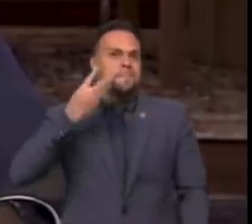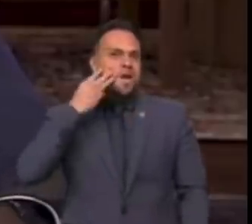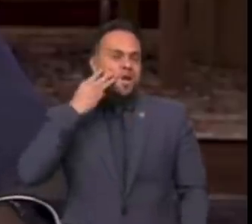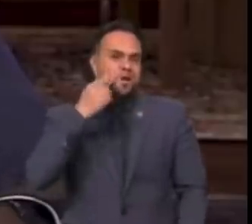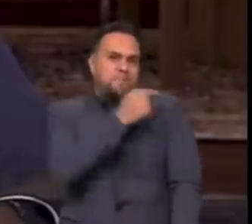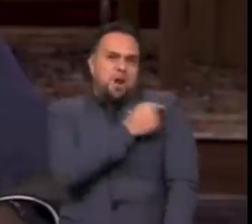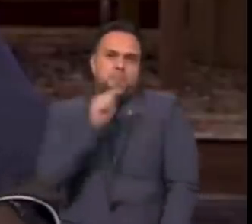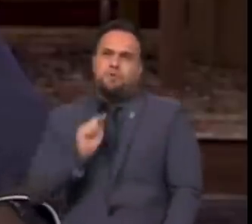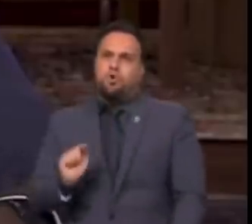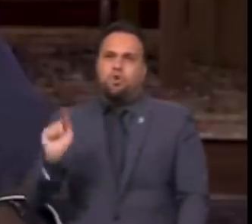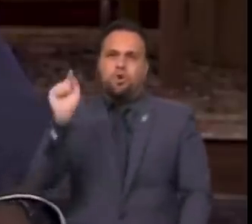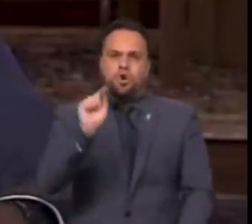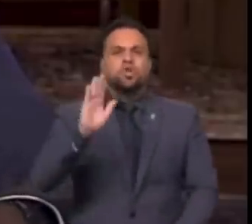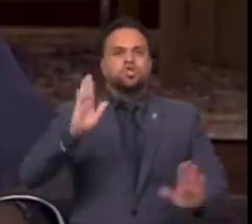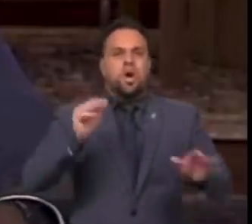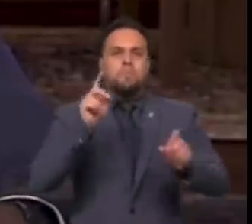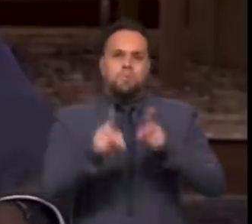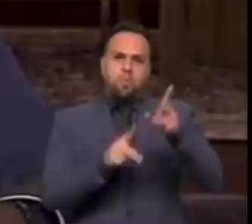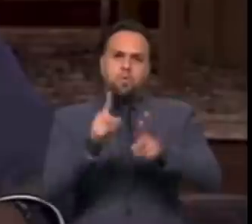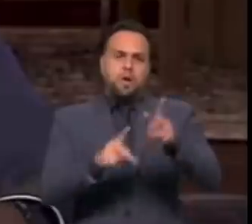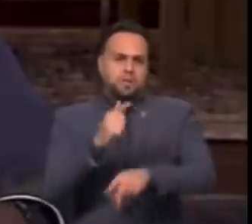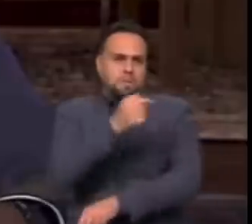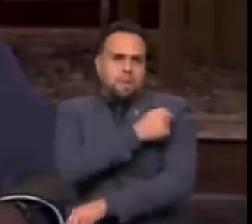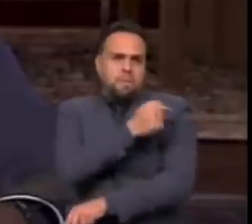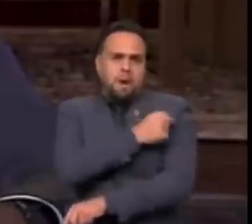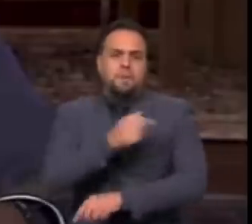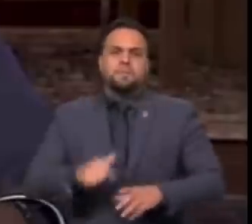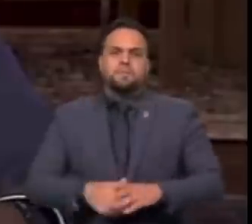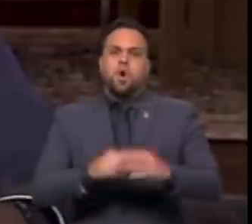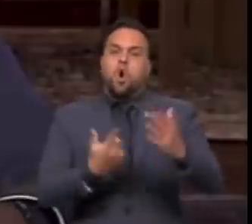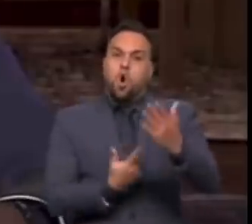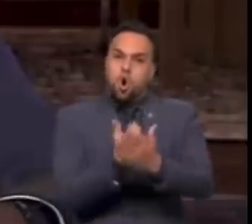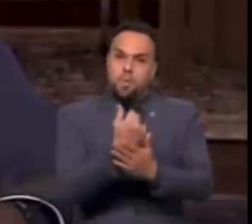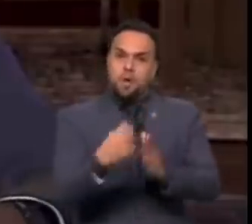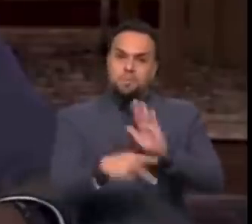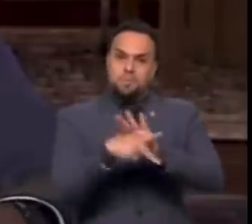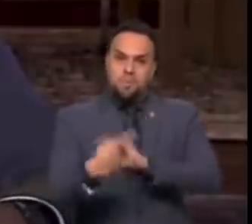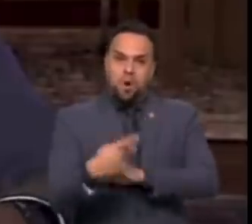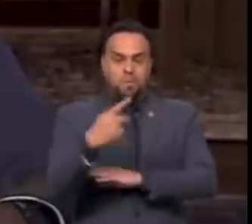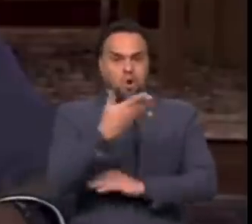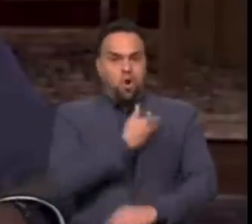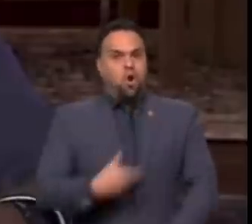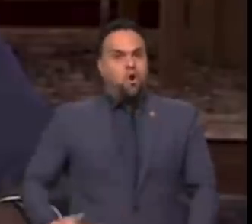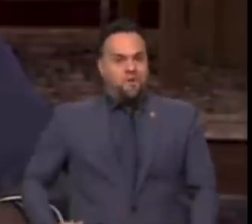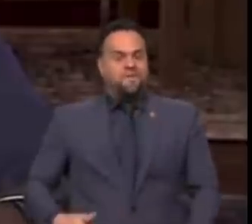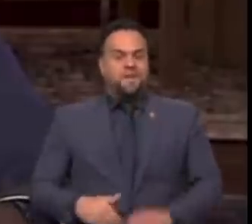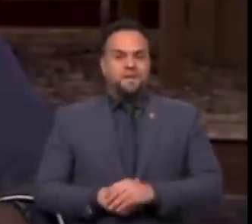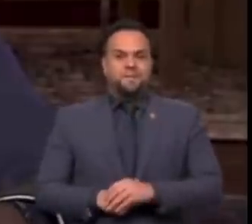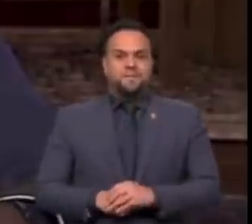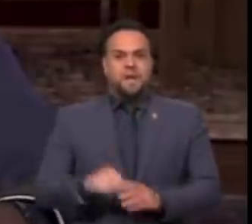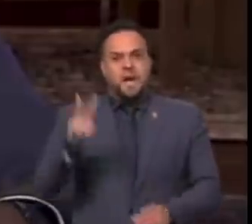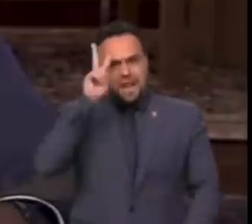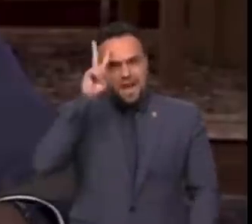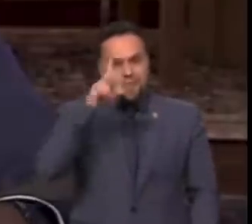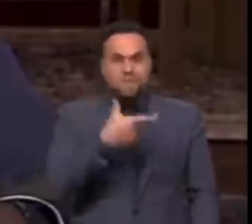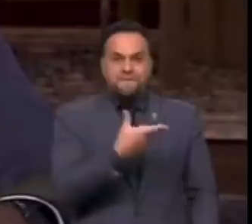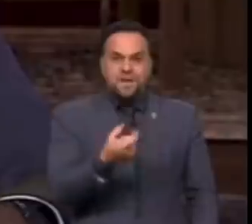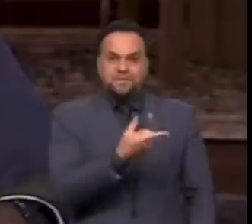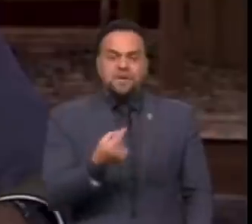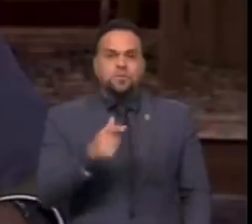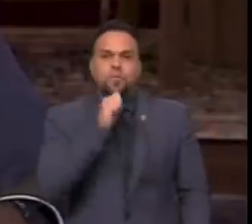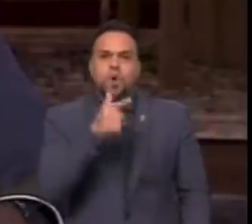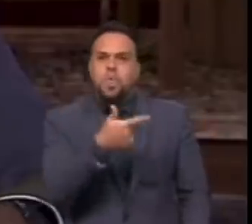doses de vacinas distribuídas à população todas adquiridas pelo nosso governo lembro que em